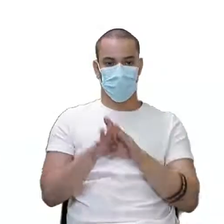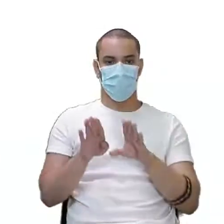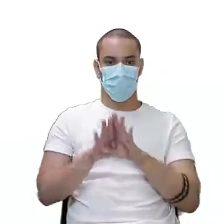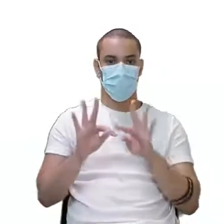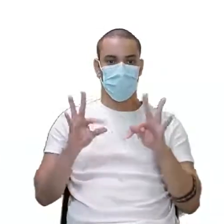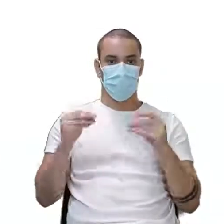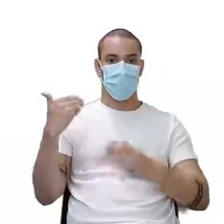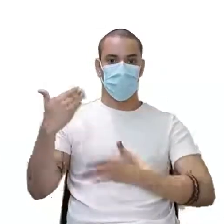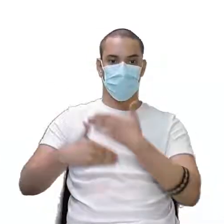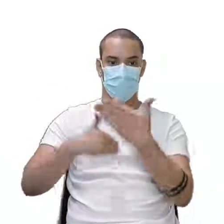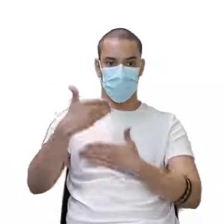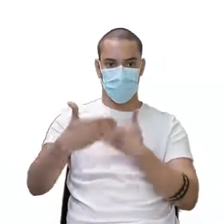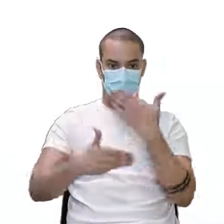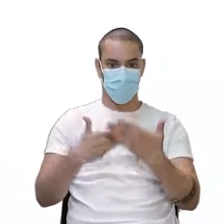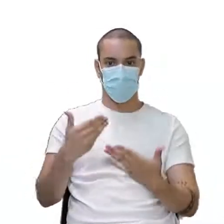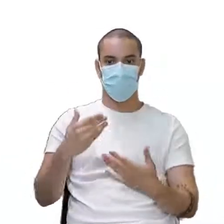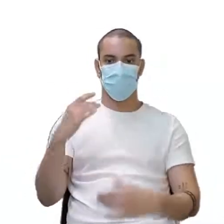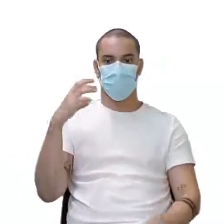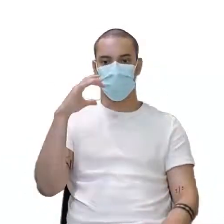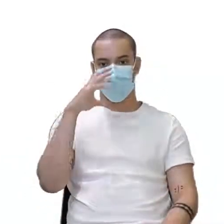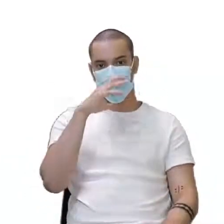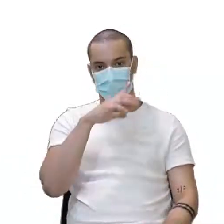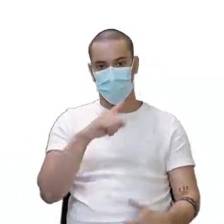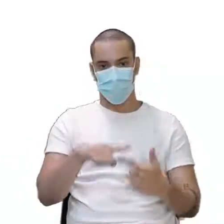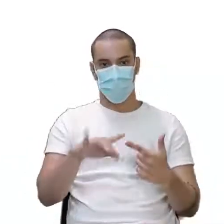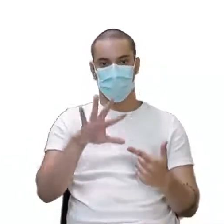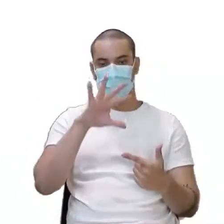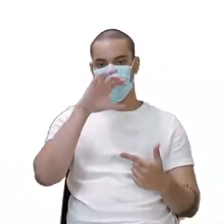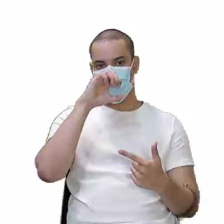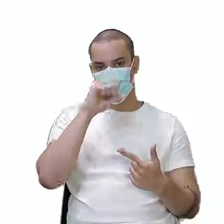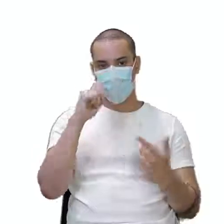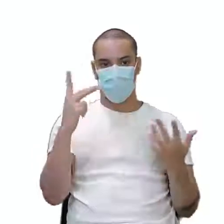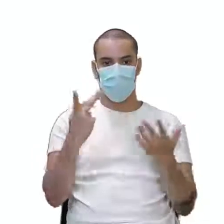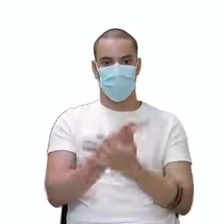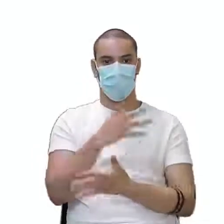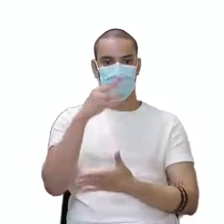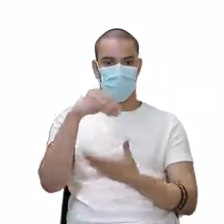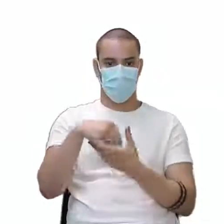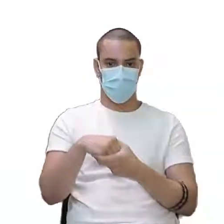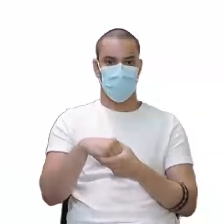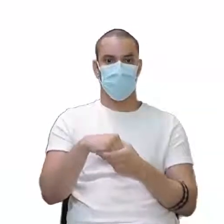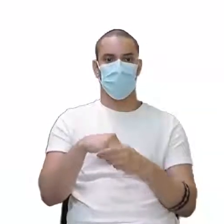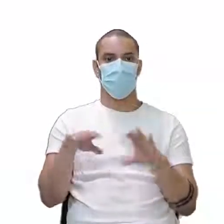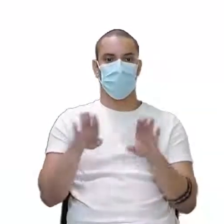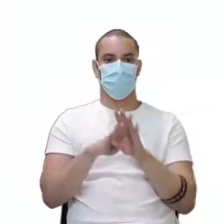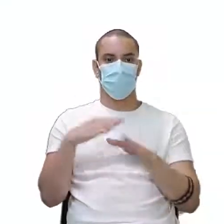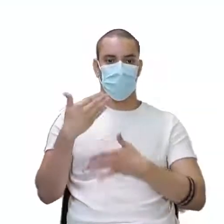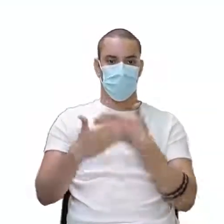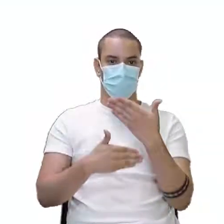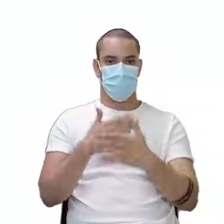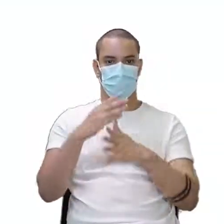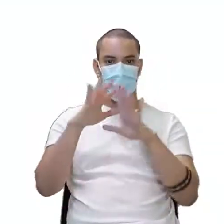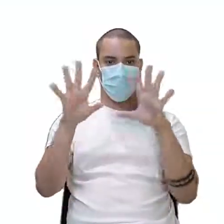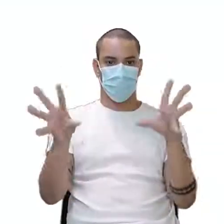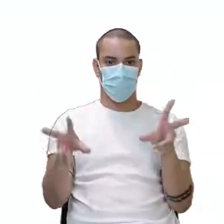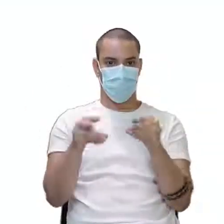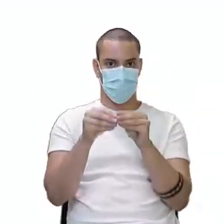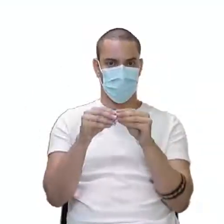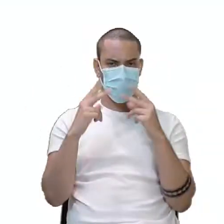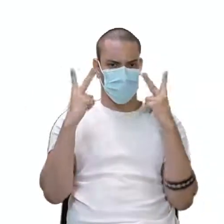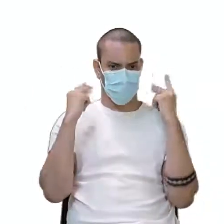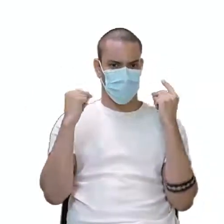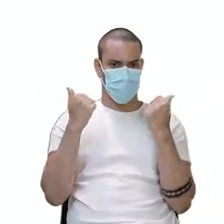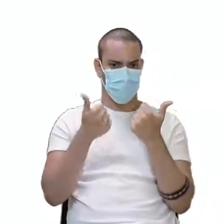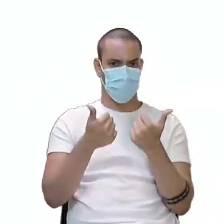de queima, respiração, que vai estar circulando aí o gás carbônico e o processo fotossintético.